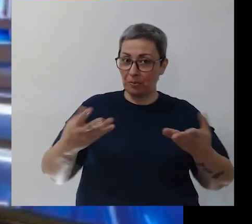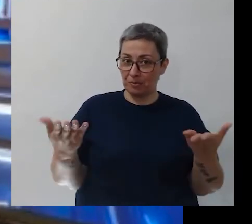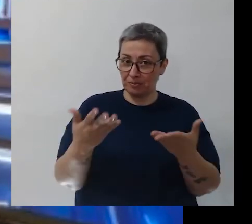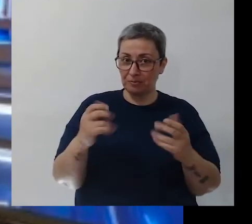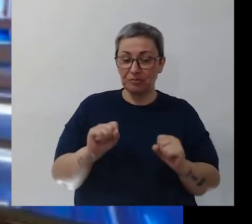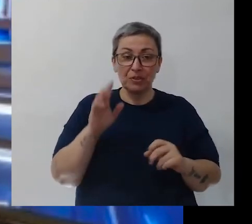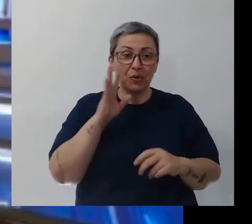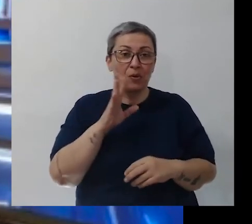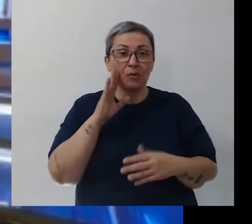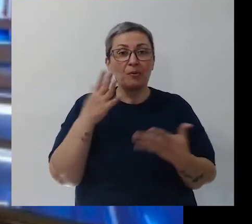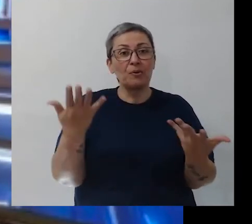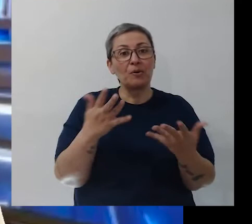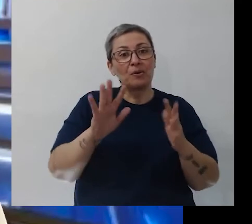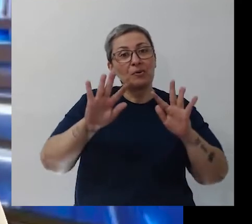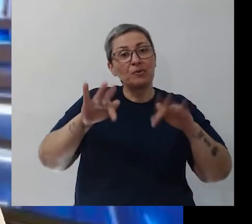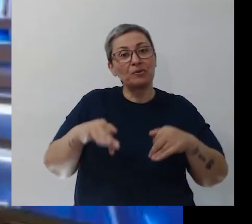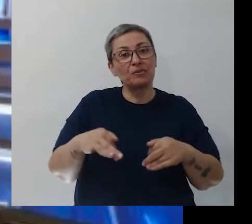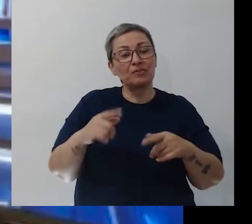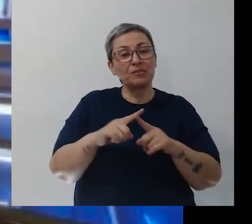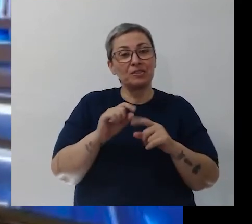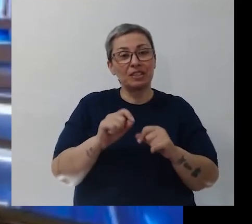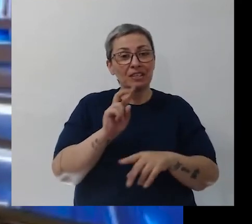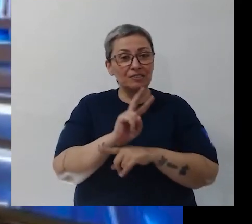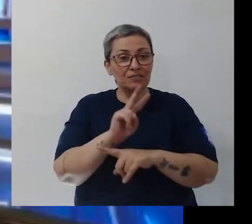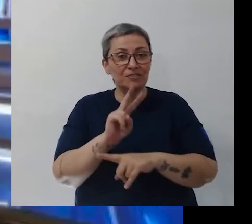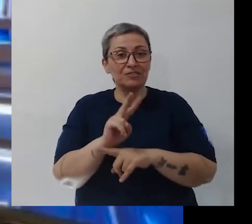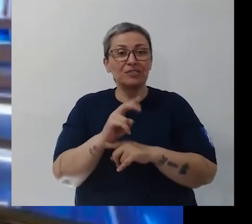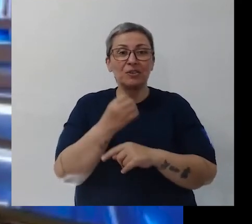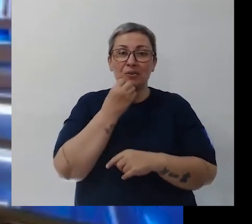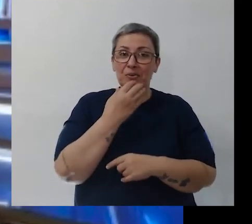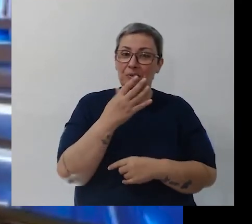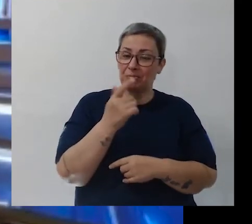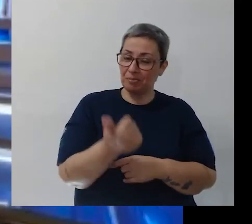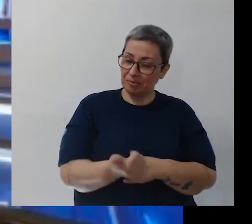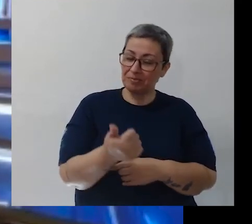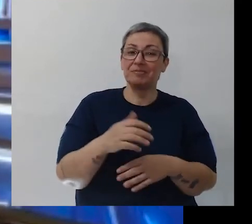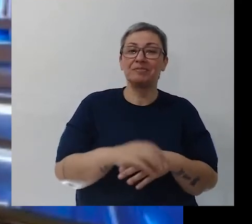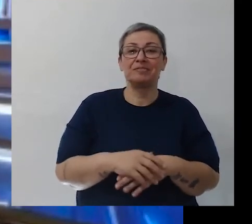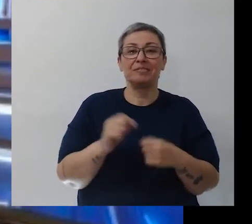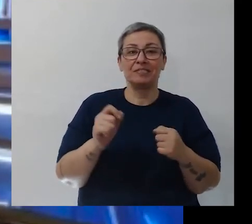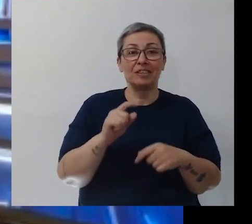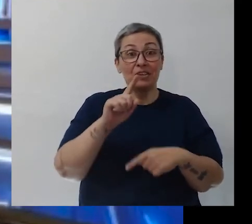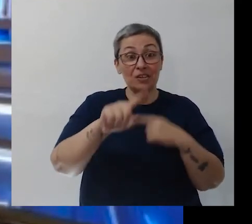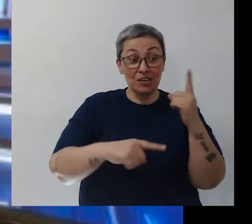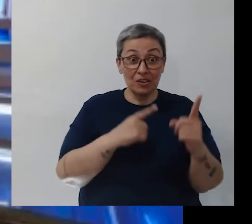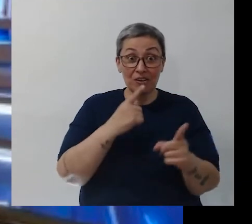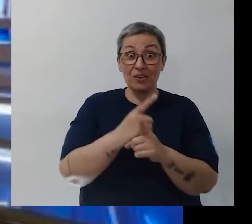Tá legal? Pessoal, por enquanto é isso. Se cuidem, fiquem muito bem e quero